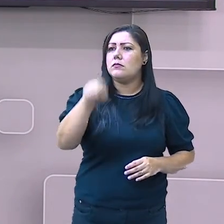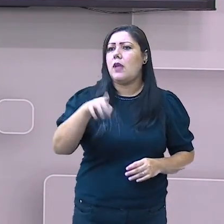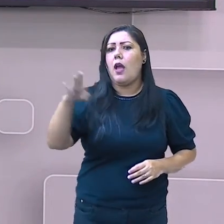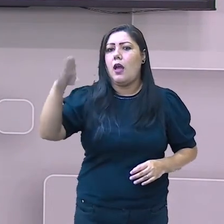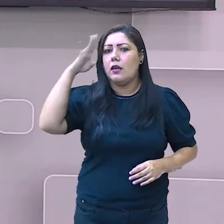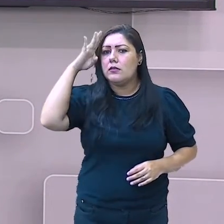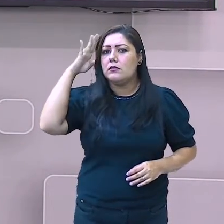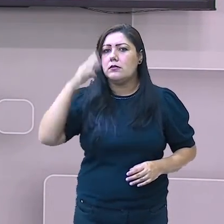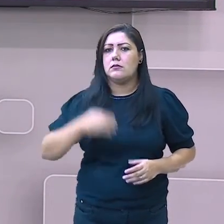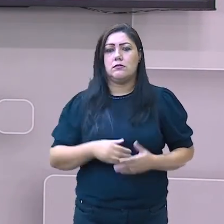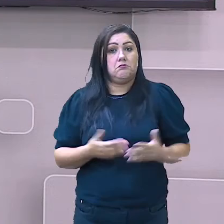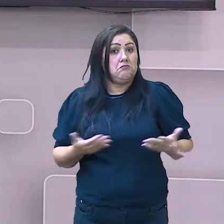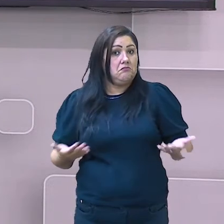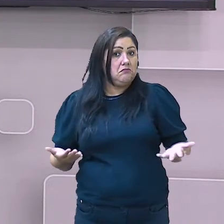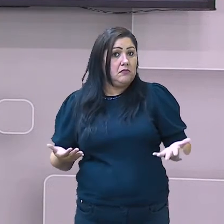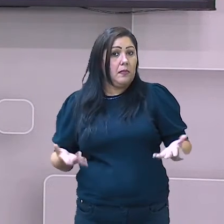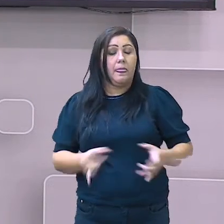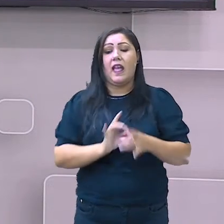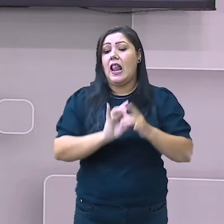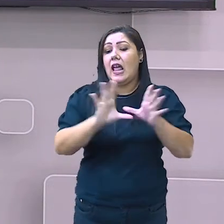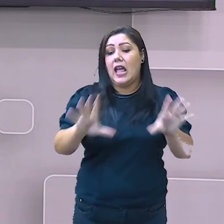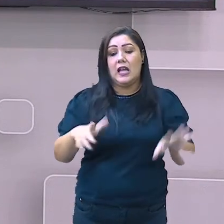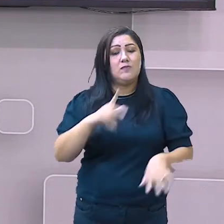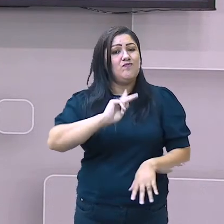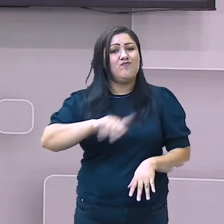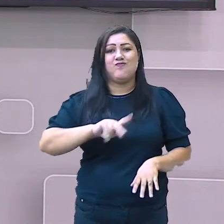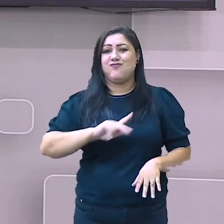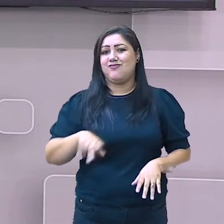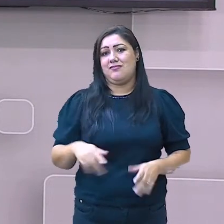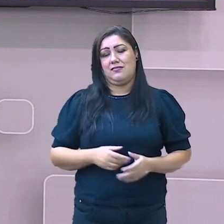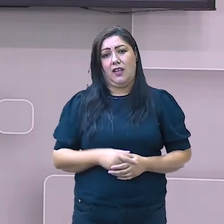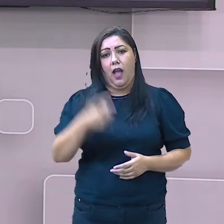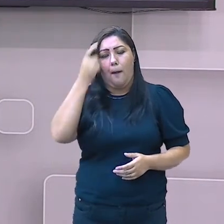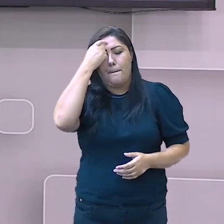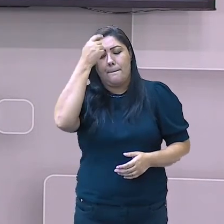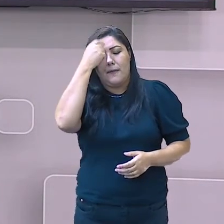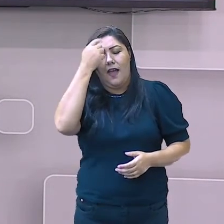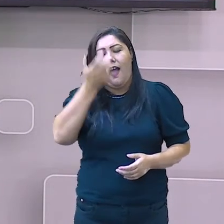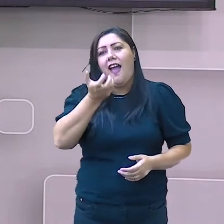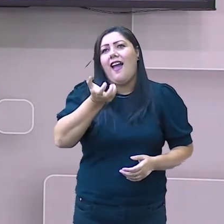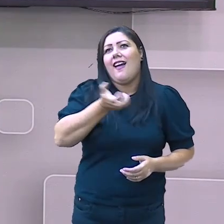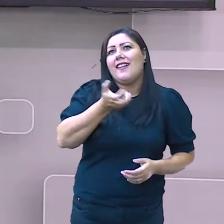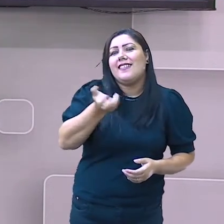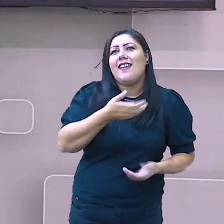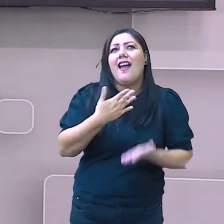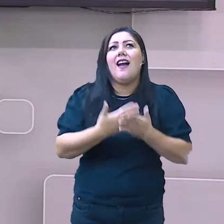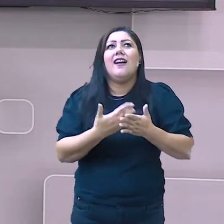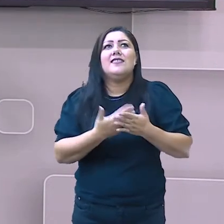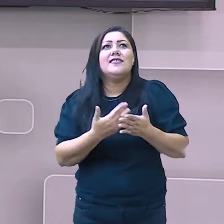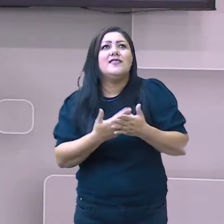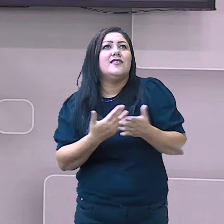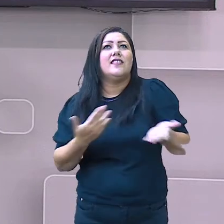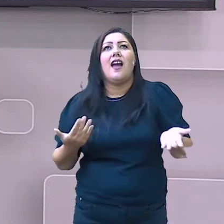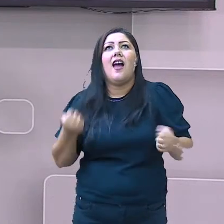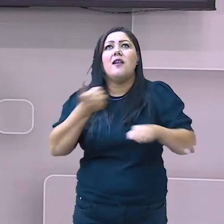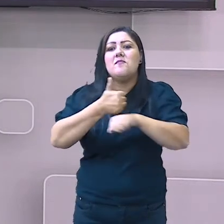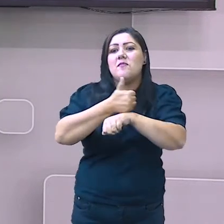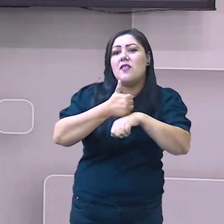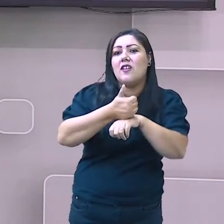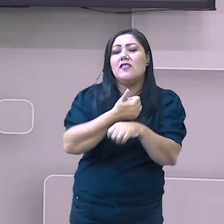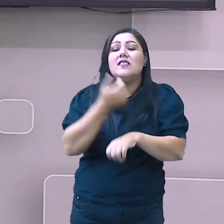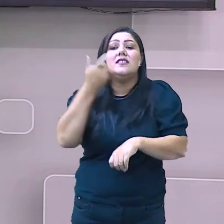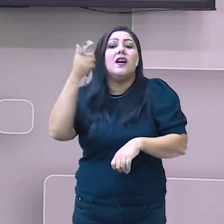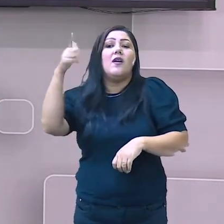ele não dava uma liberdade de pensamento. Você não teria, se você